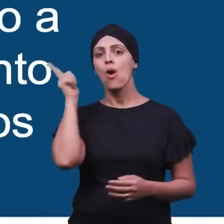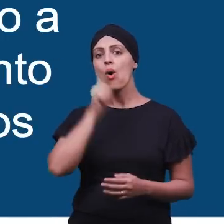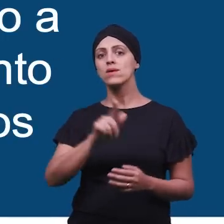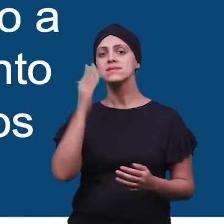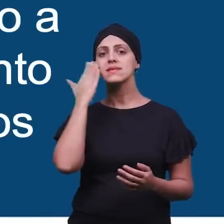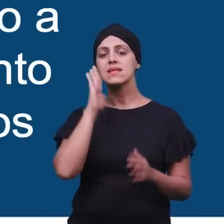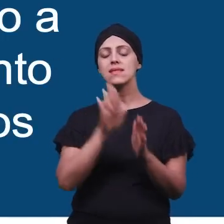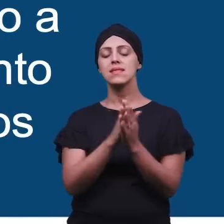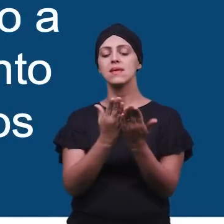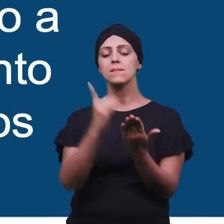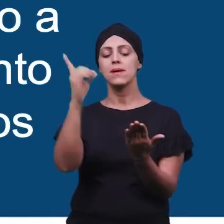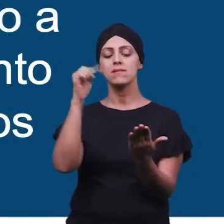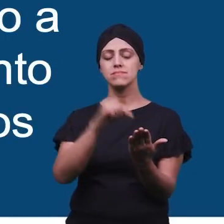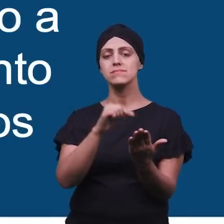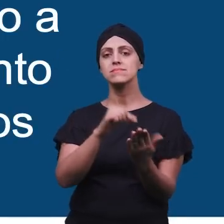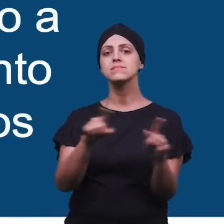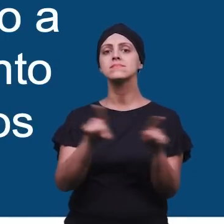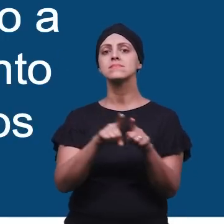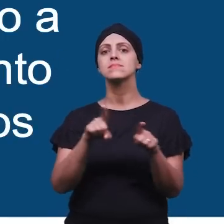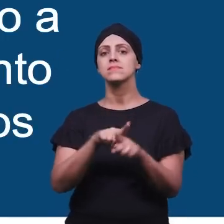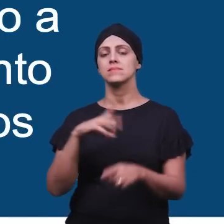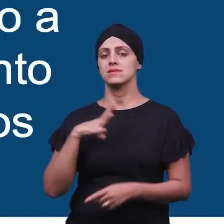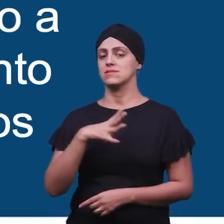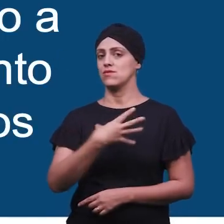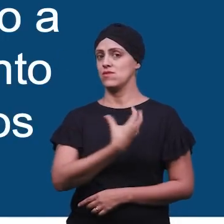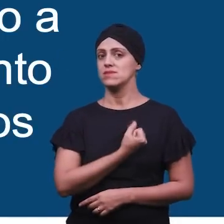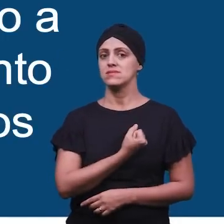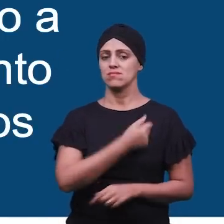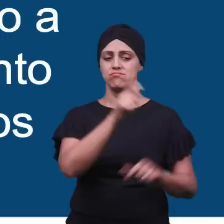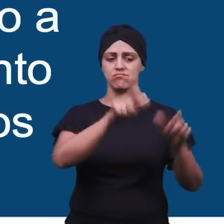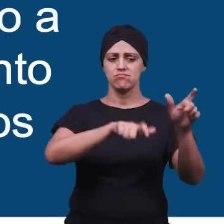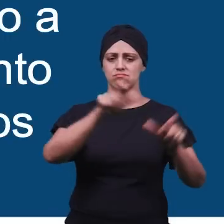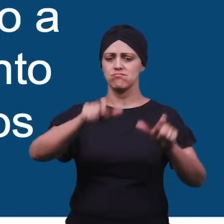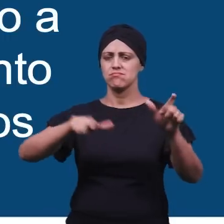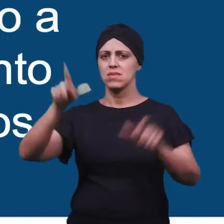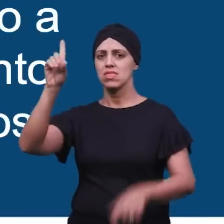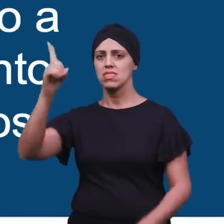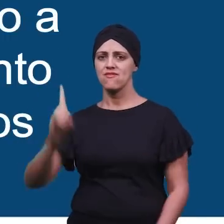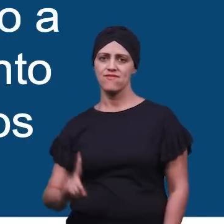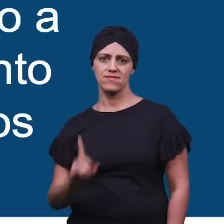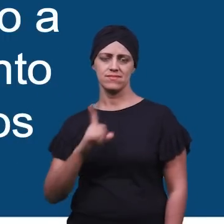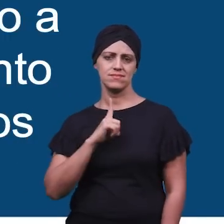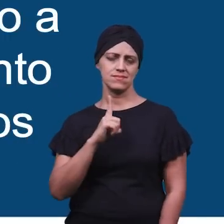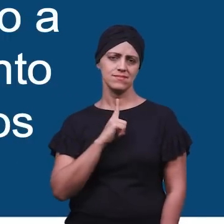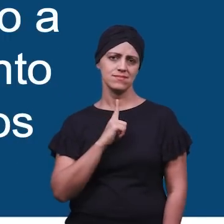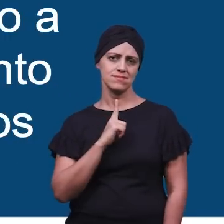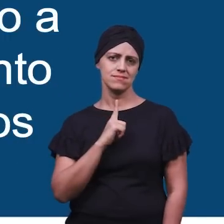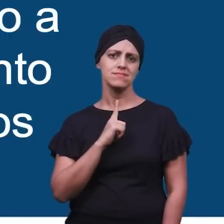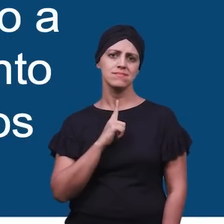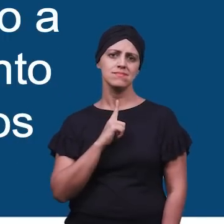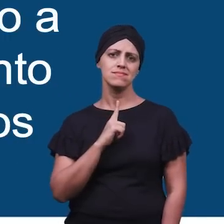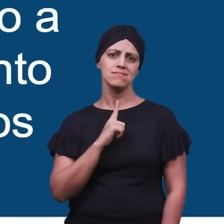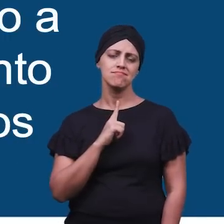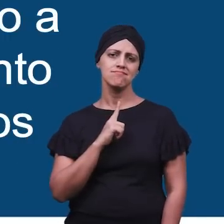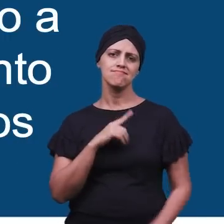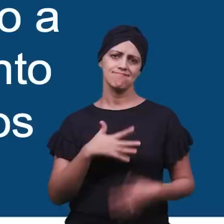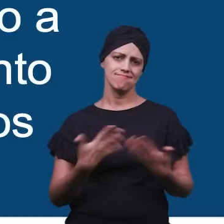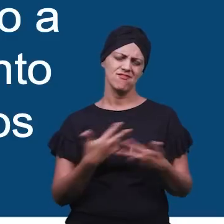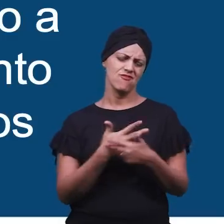Deus e, consequentemente, a salvação de pessoas com deficiência,